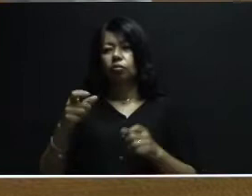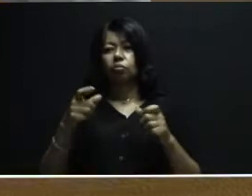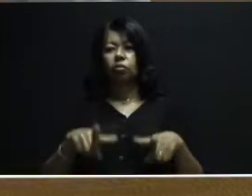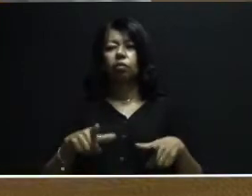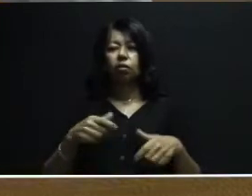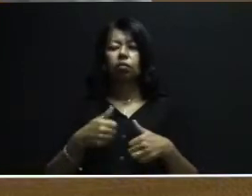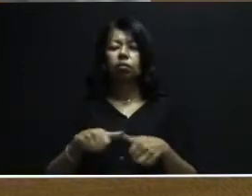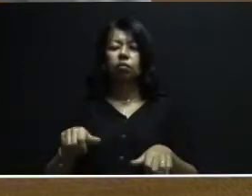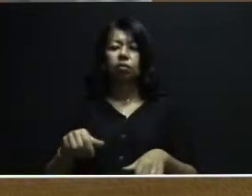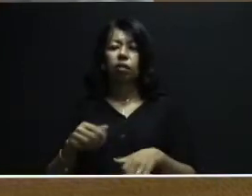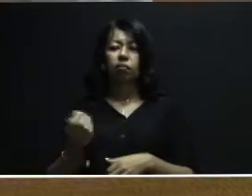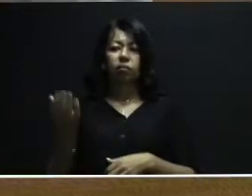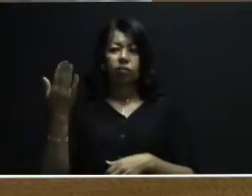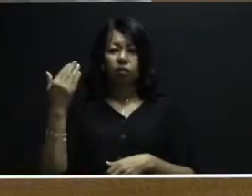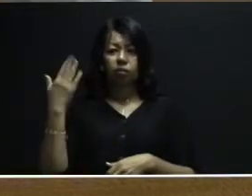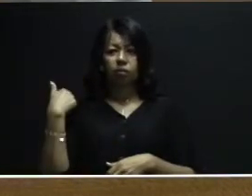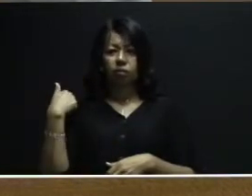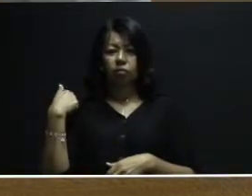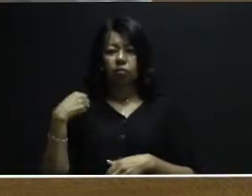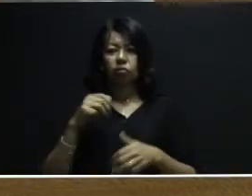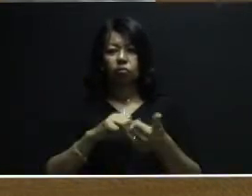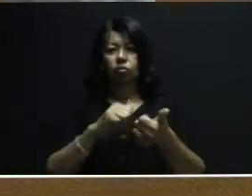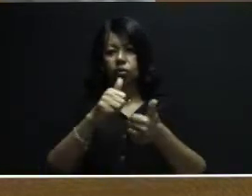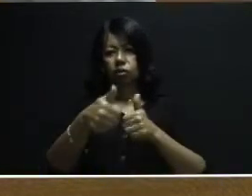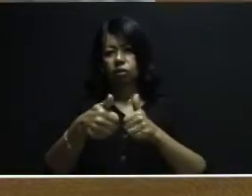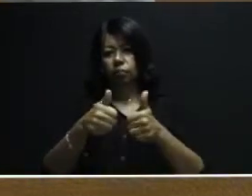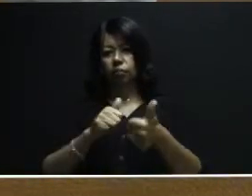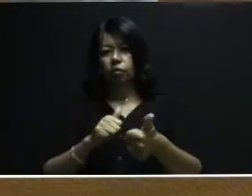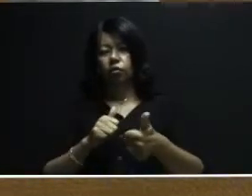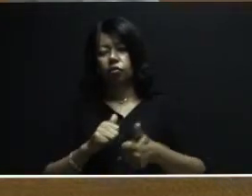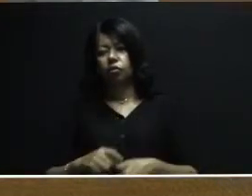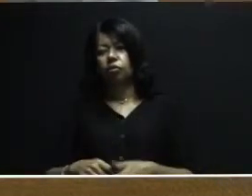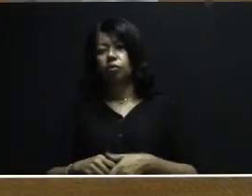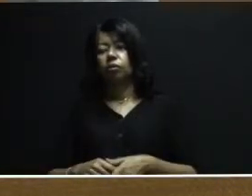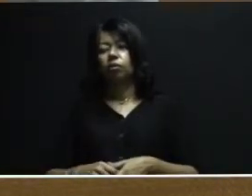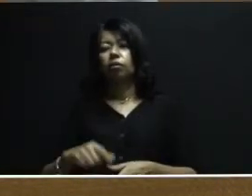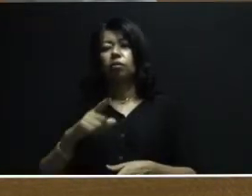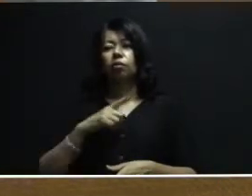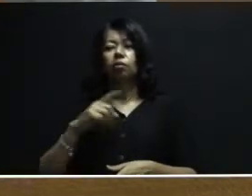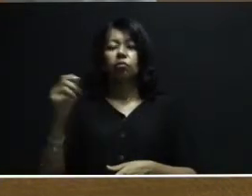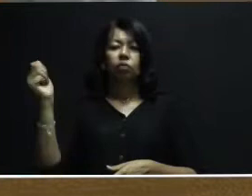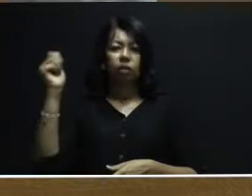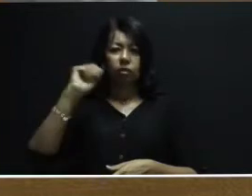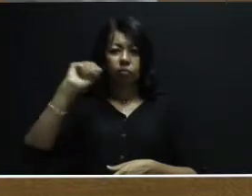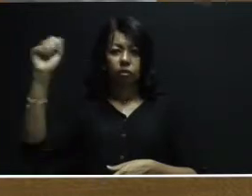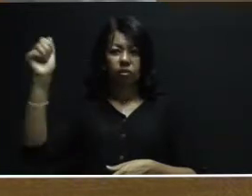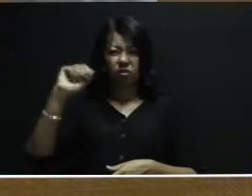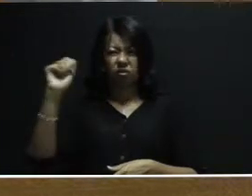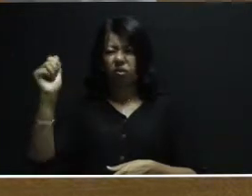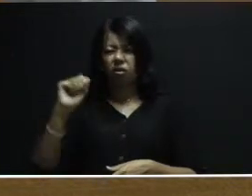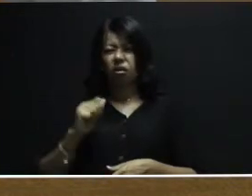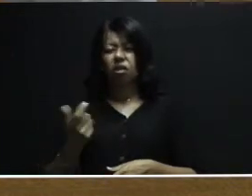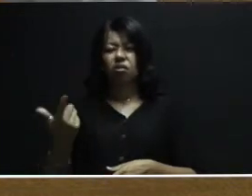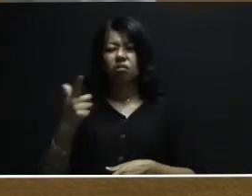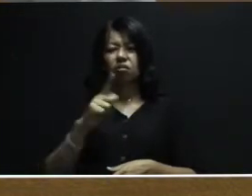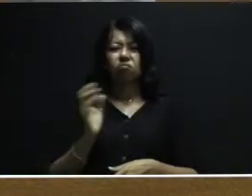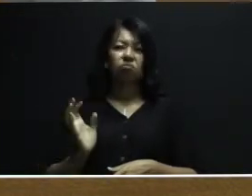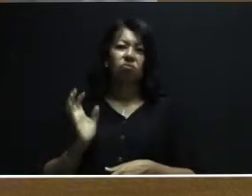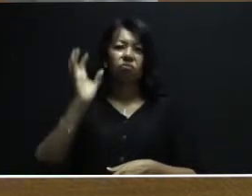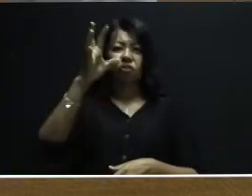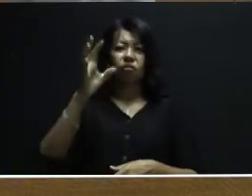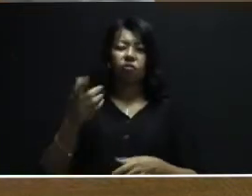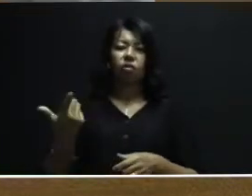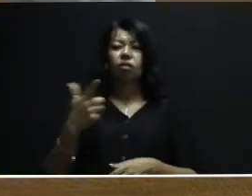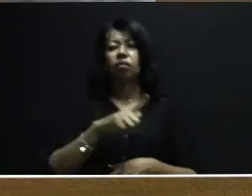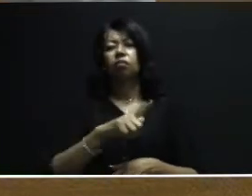estava, na parte esportiva. Nós tivemos campeões em atletismo, campeões em vôlei, campeões